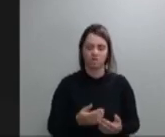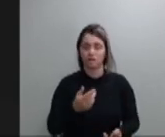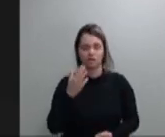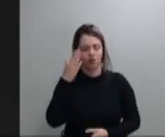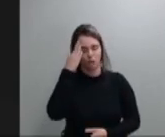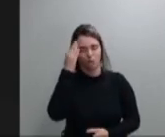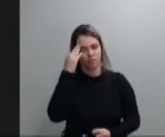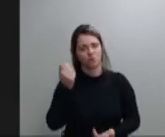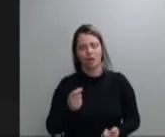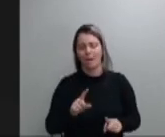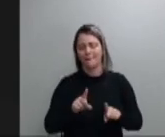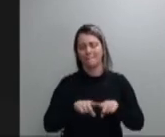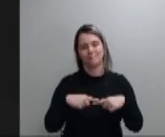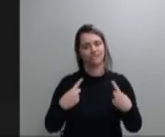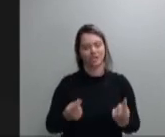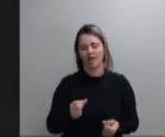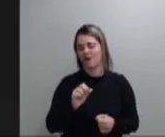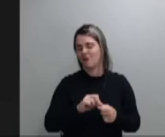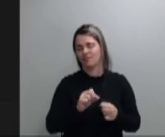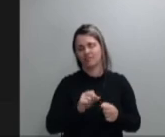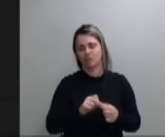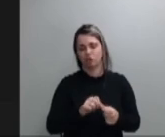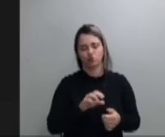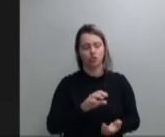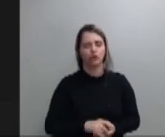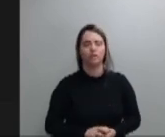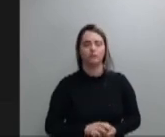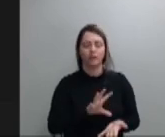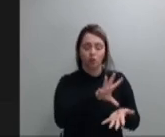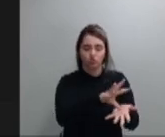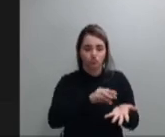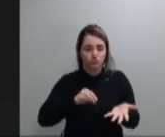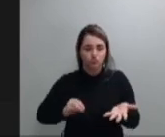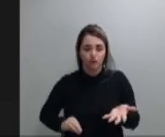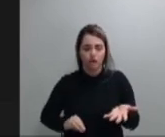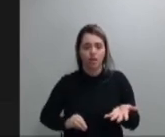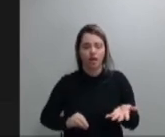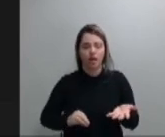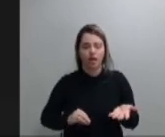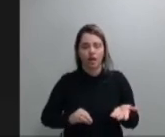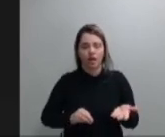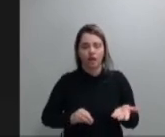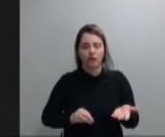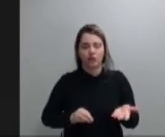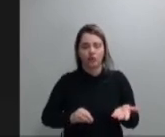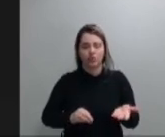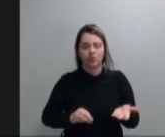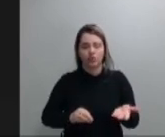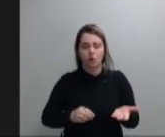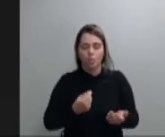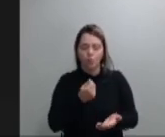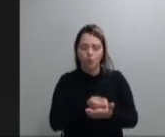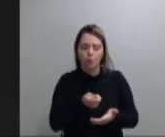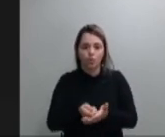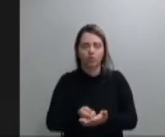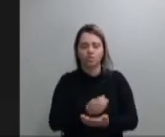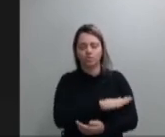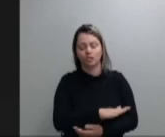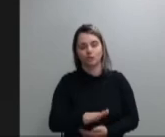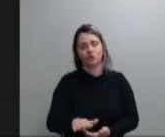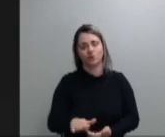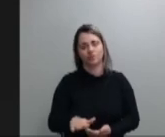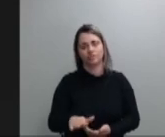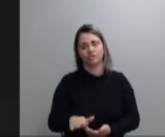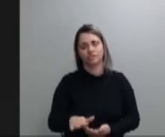fará nem o ministro Gugel nem o ministro Quina nem a ministra Regine ninguém fará isto ninguém fará isto